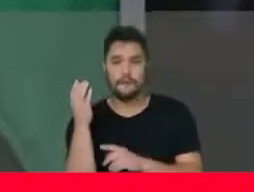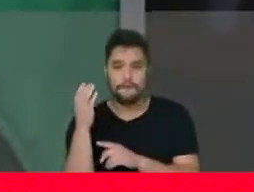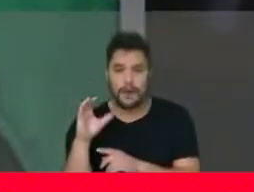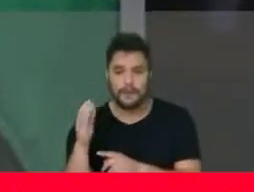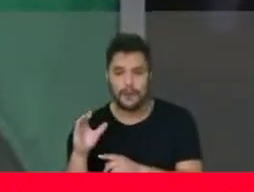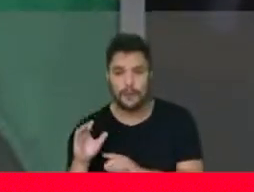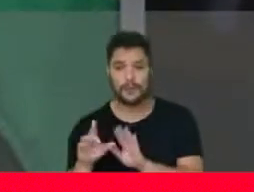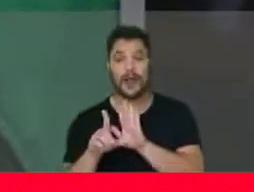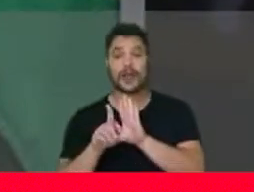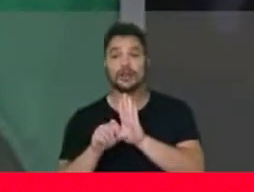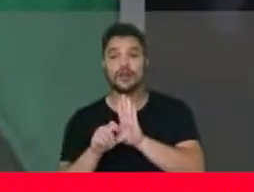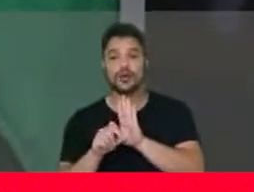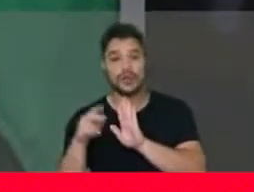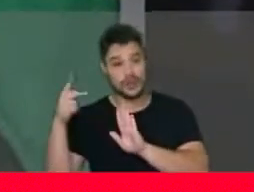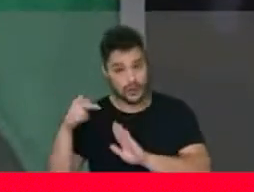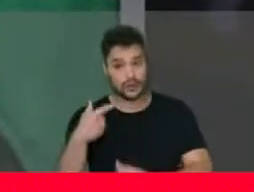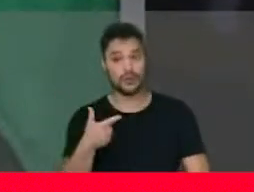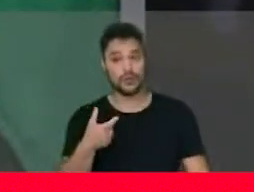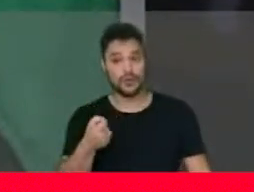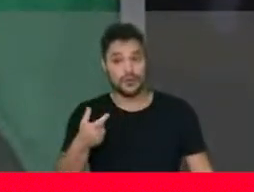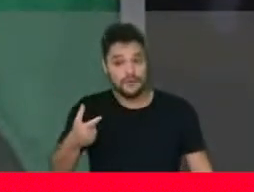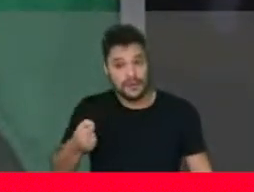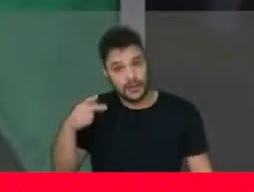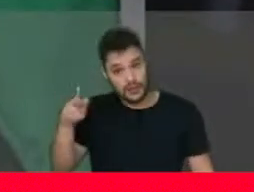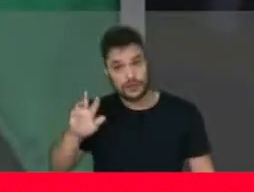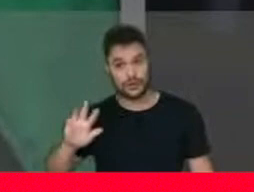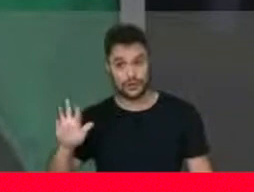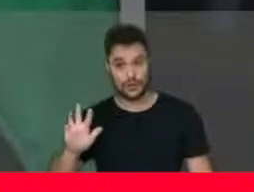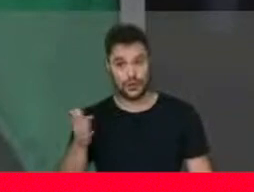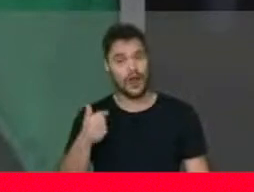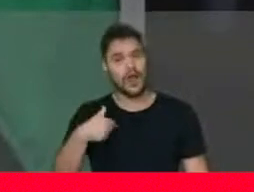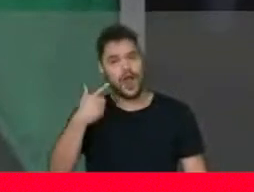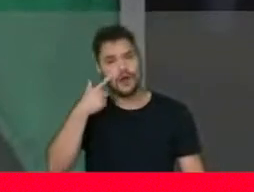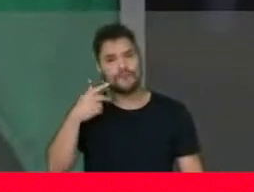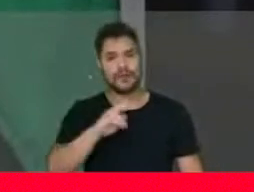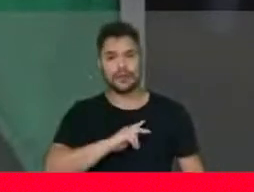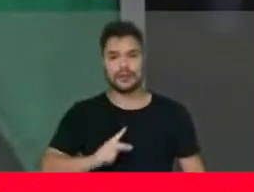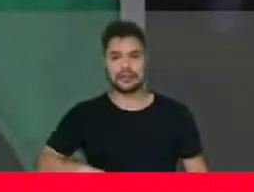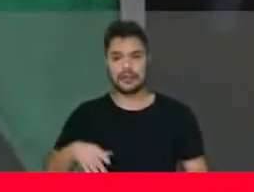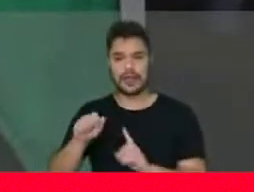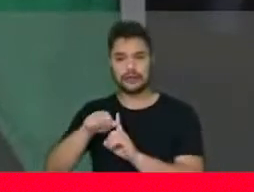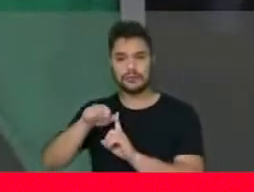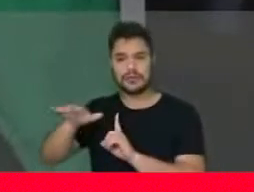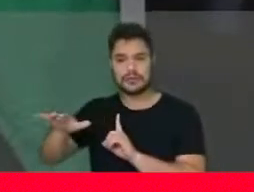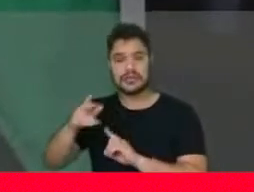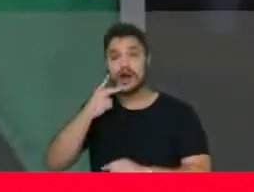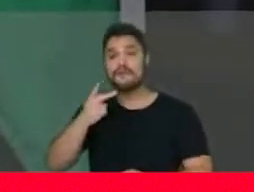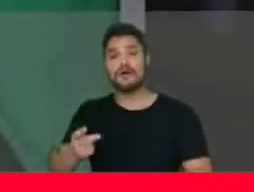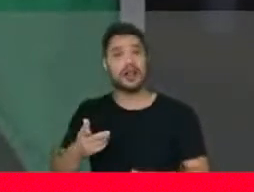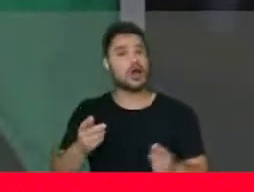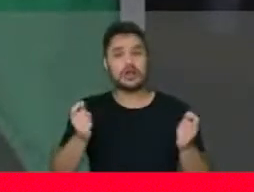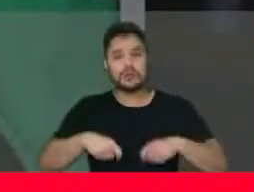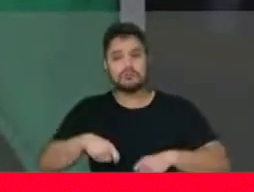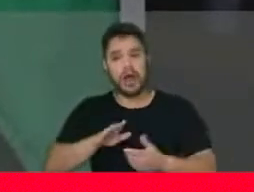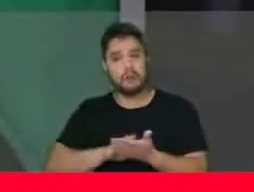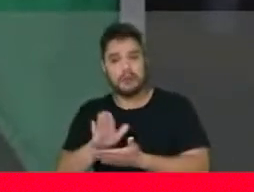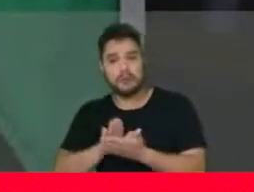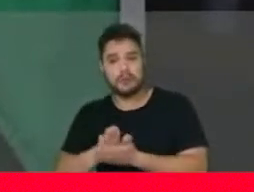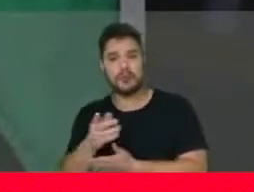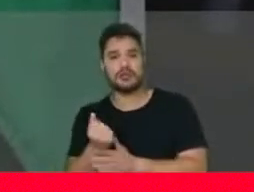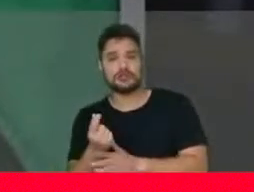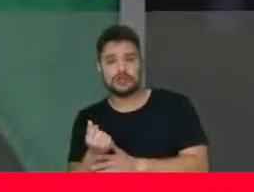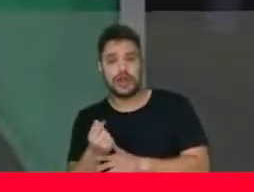2020 do descondenado. Ontem eu vi o presidente do Banco Central dizendo que não dá para imprimir dinheiro porque gera